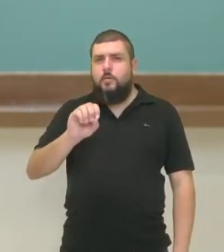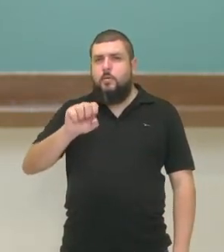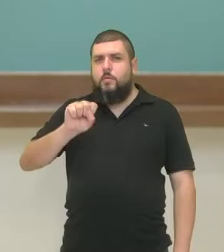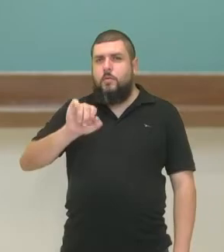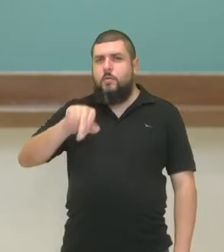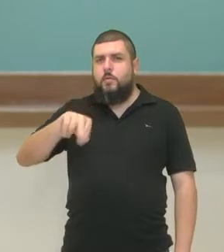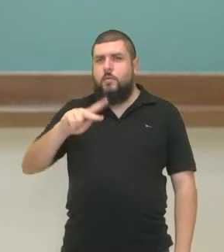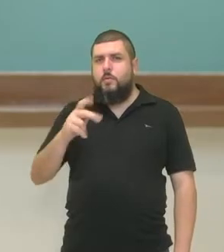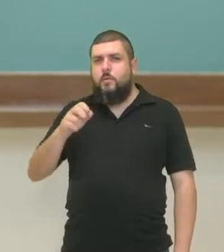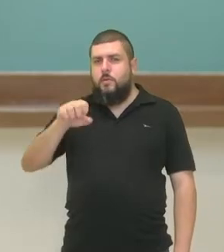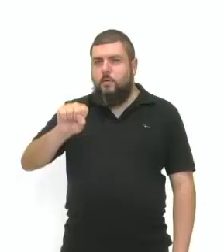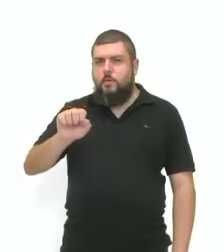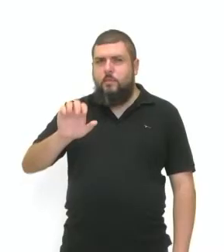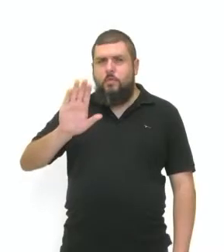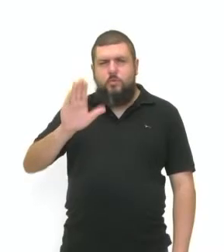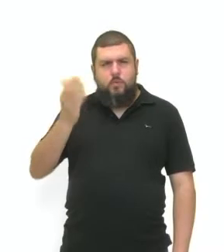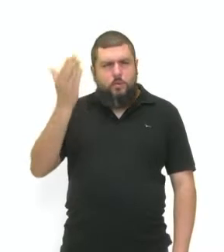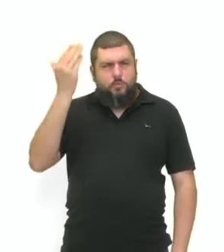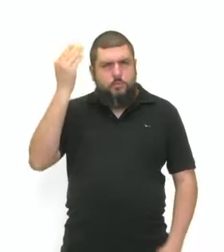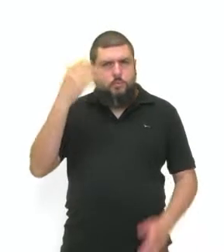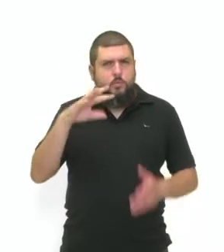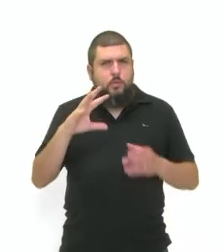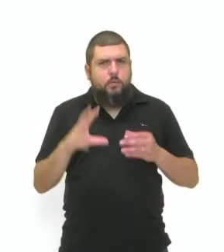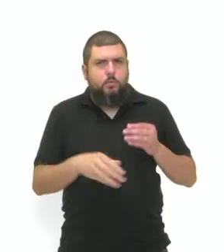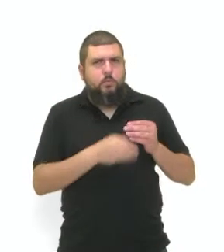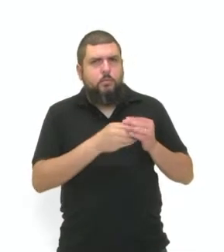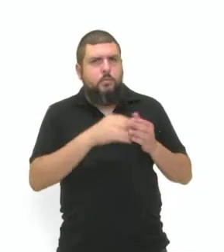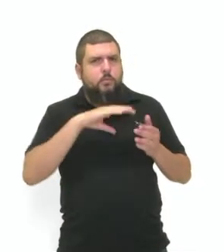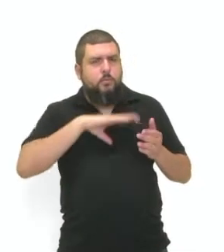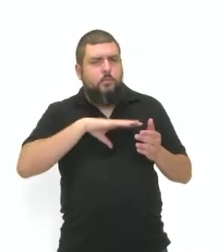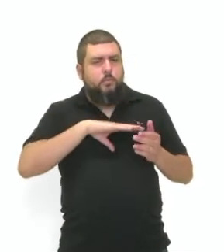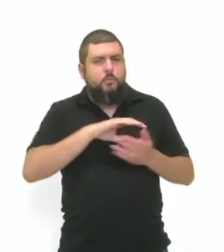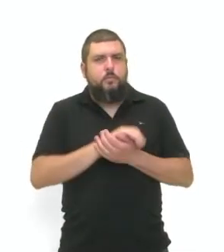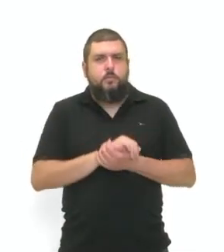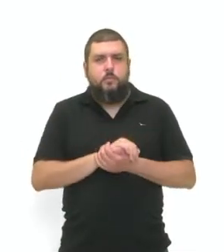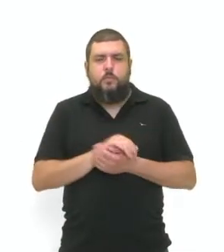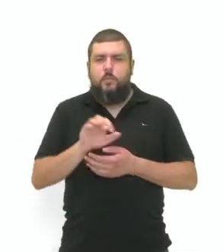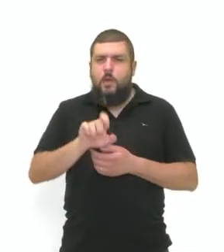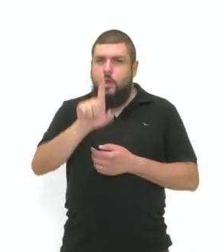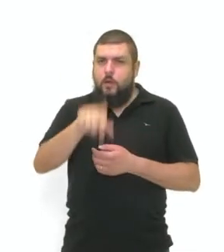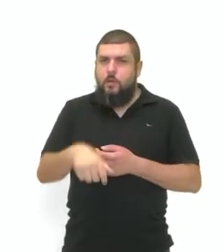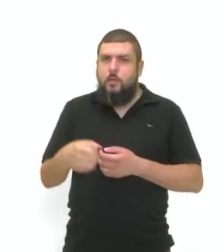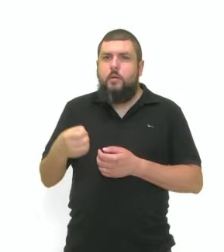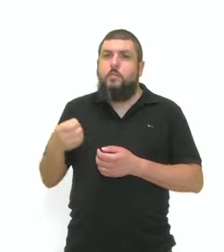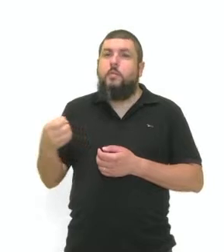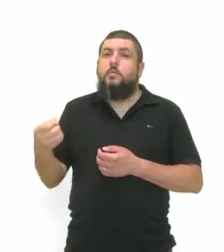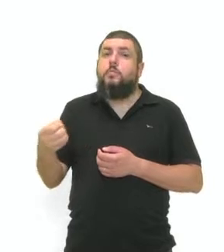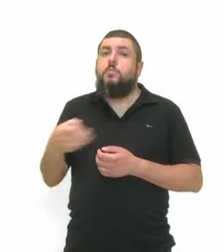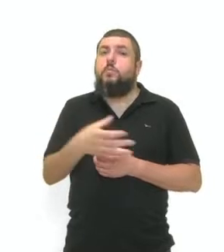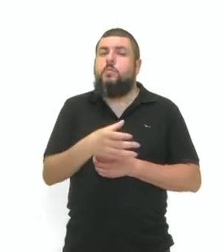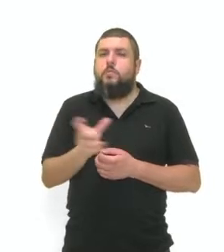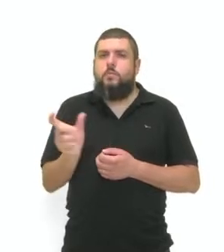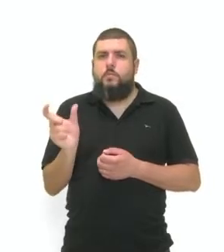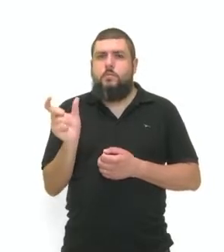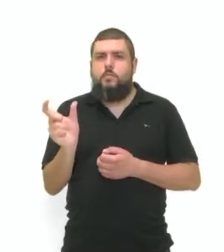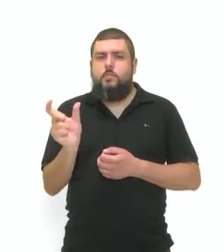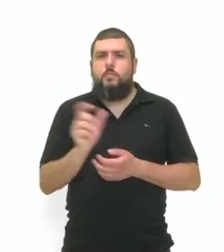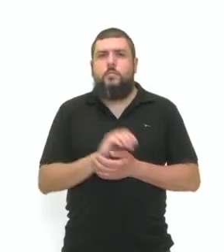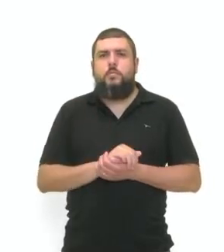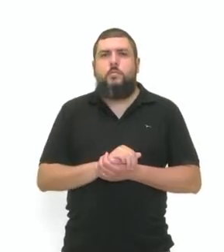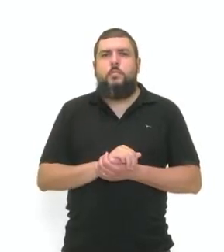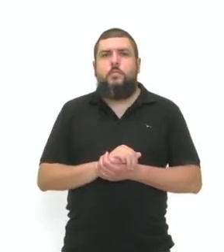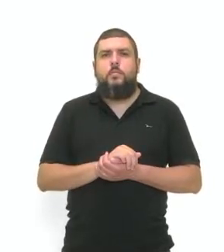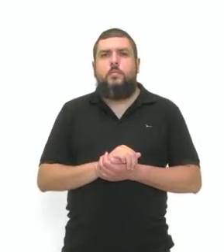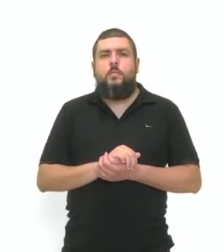idioma? Então foi criada, né, um neologismo, novo logismo, palavra, um neologismo, um